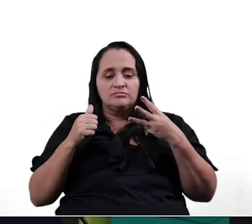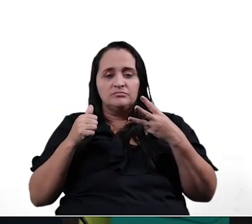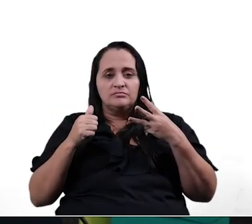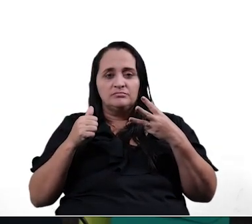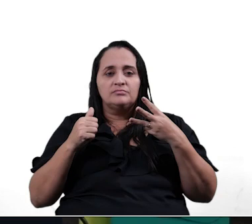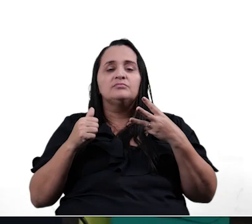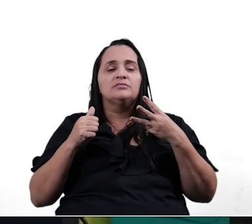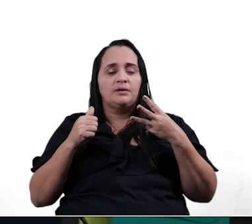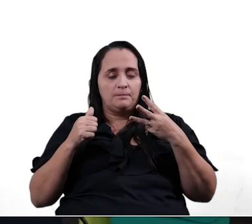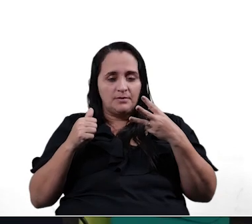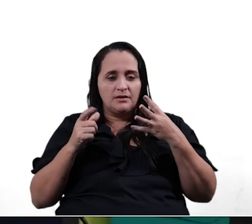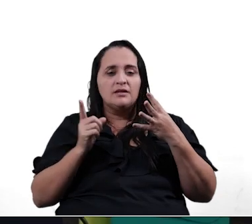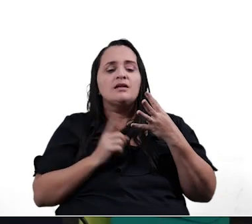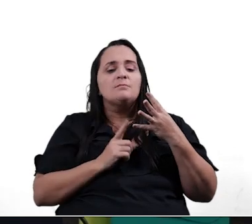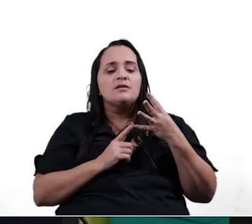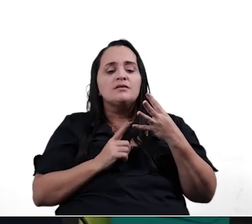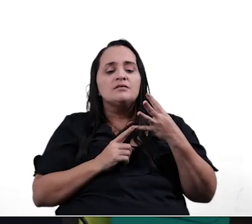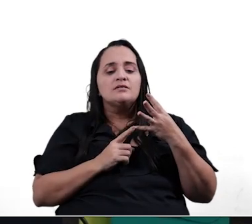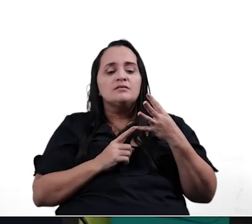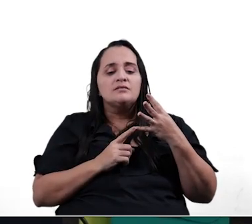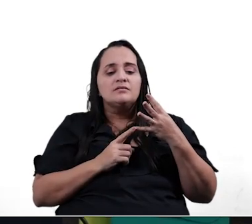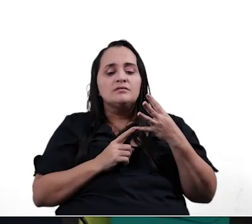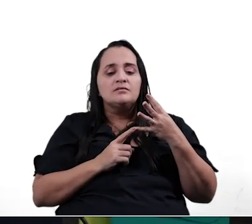lobo mau é um personagem. Quem mais?